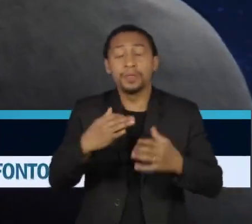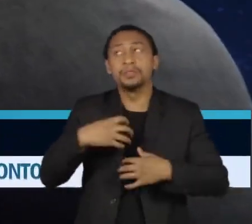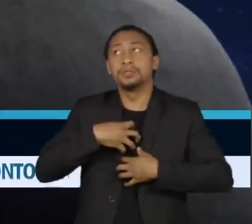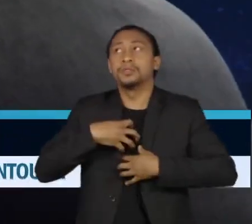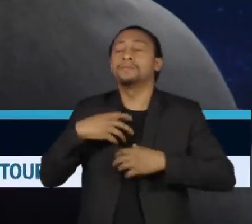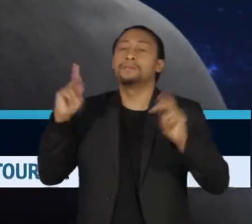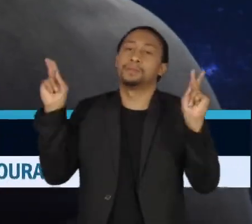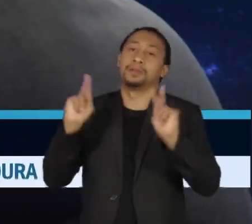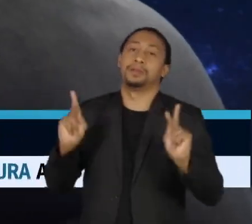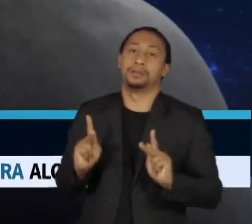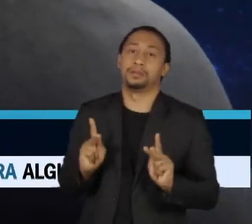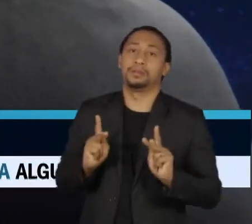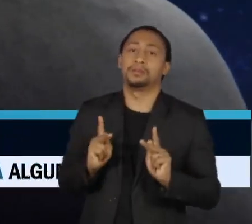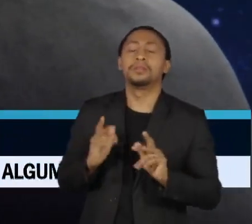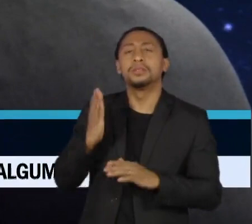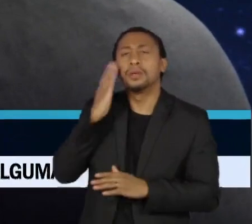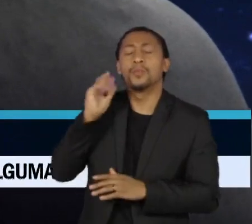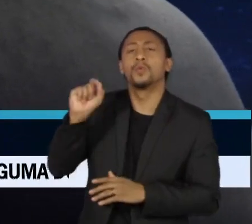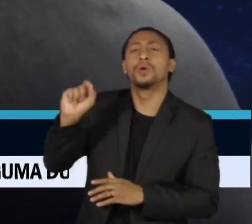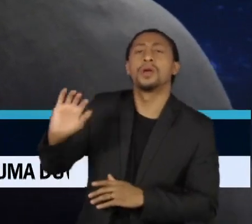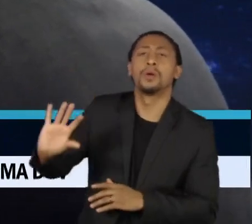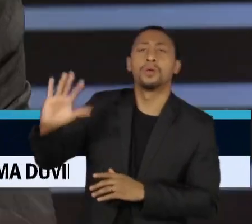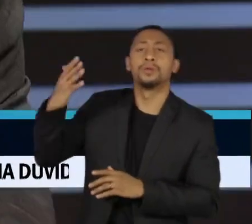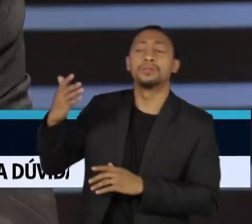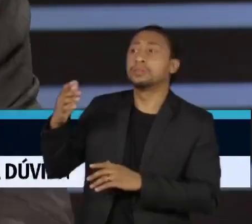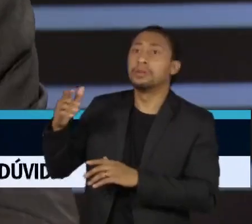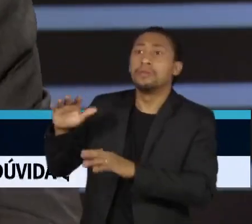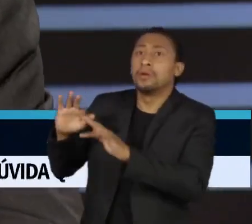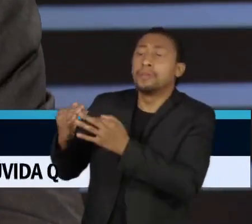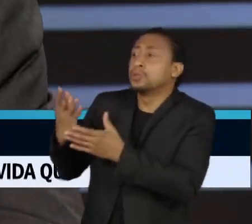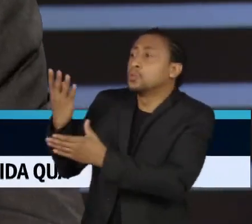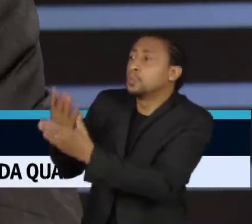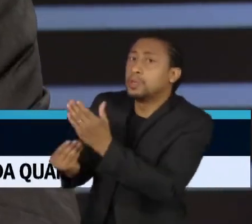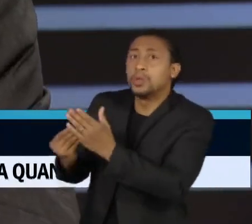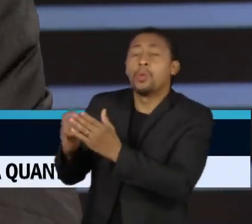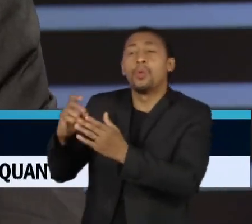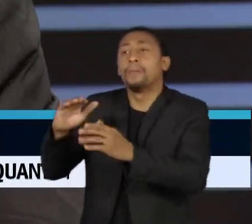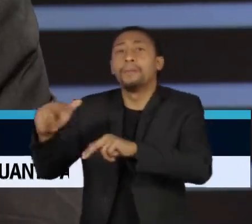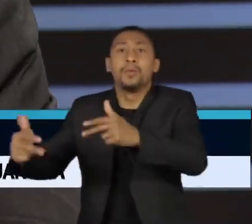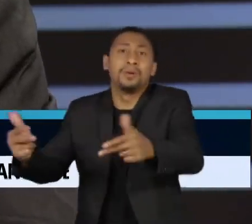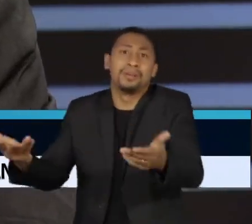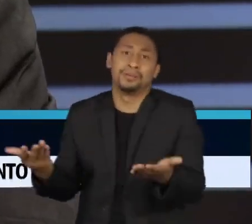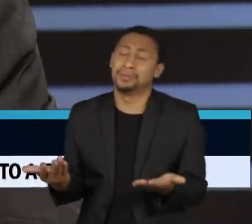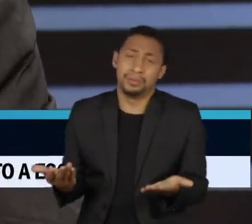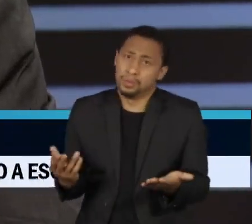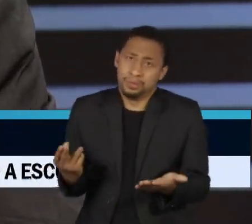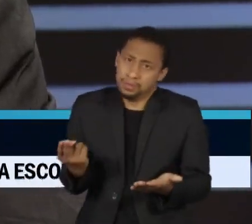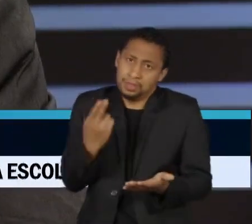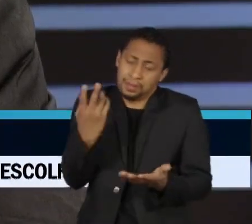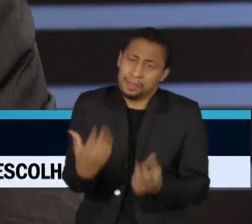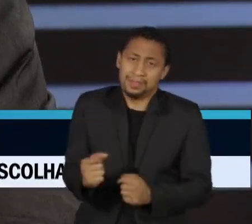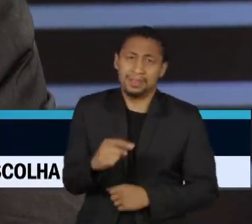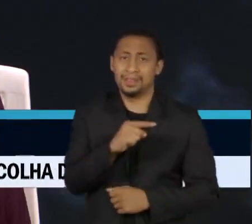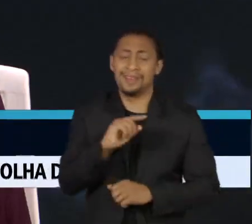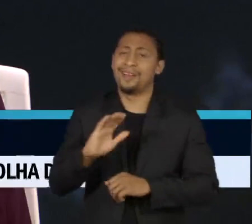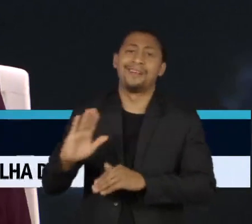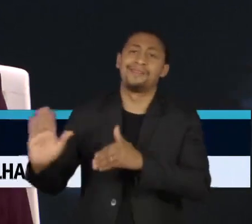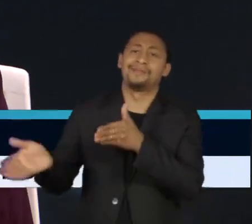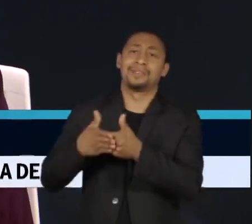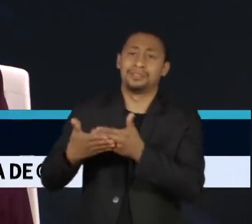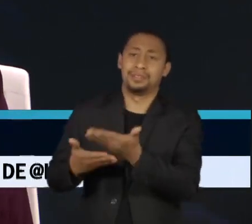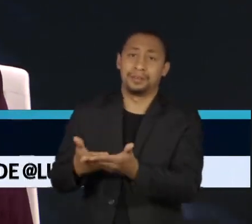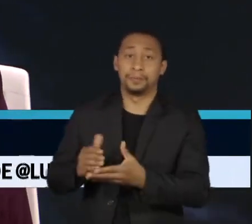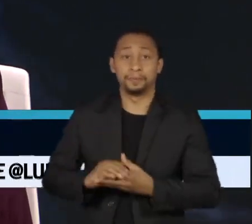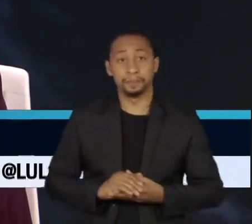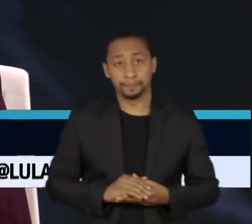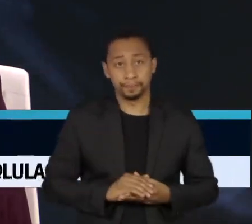paz, possam saber o que aconteceu com as pessoas que elas perderam de uma maneira brutal. Não é possível isso, gente. Bom, em nota,